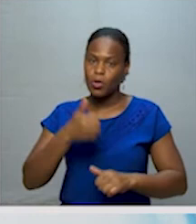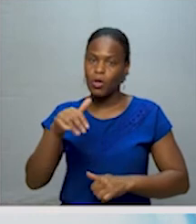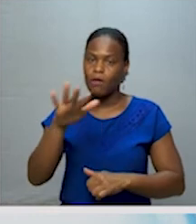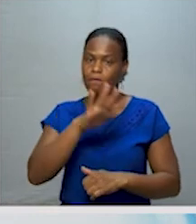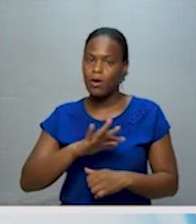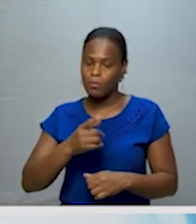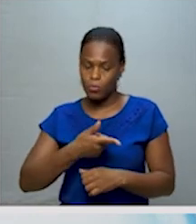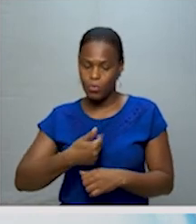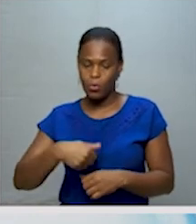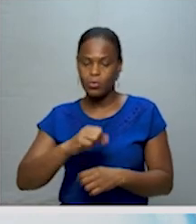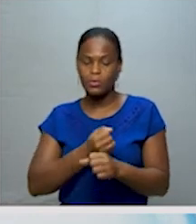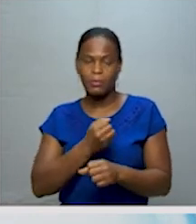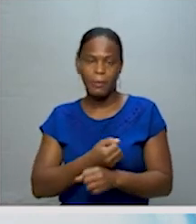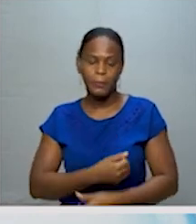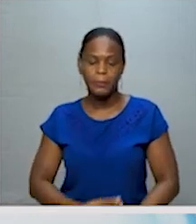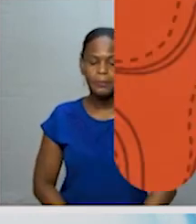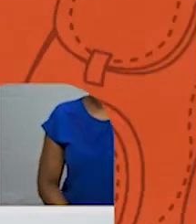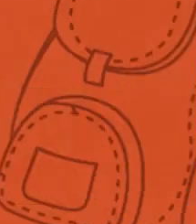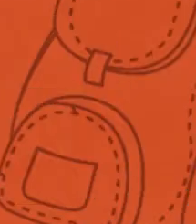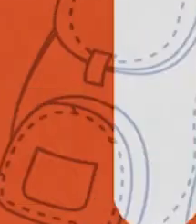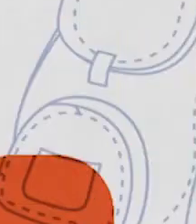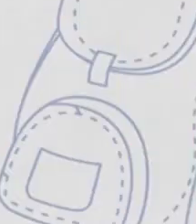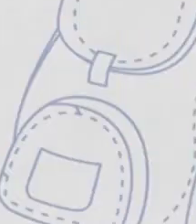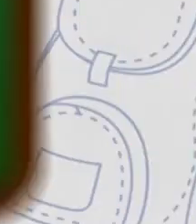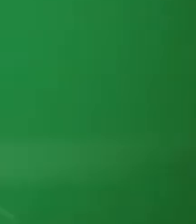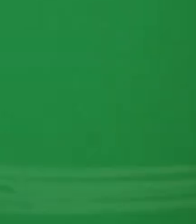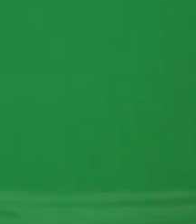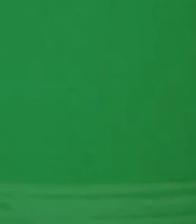melhor forma o nosso trabalho.